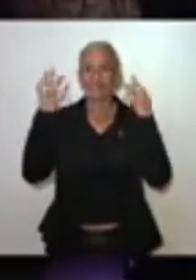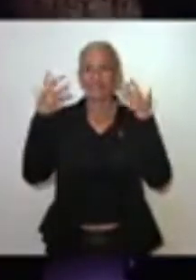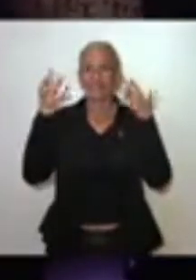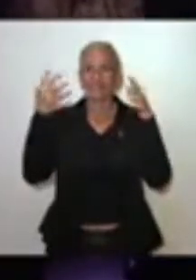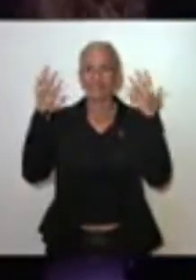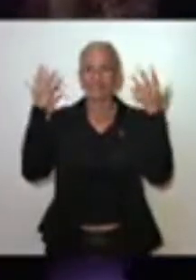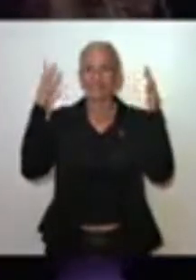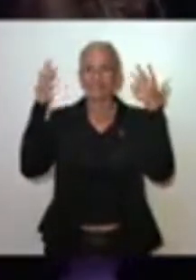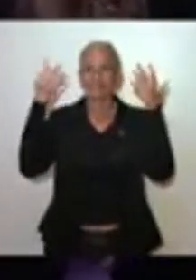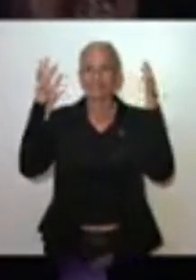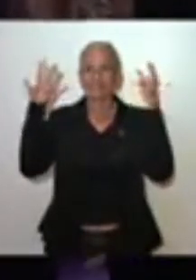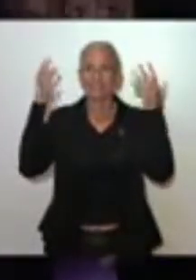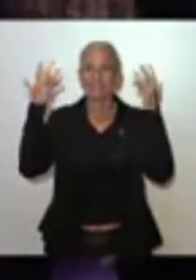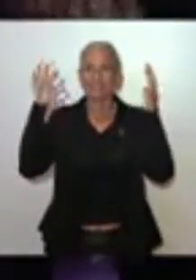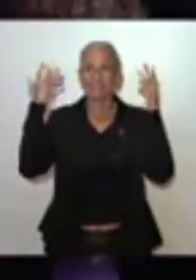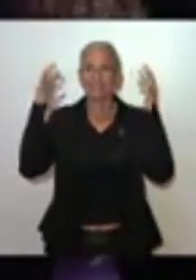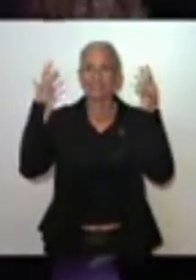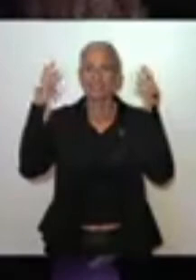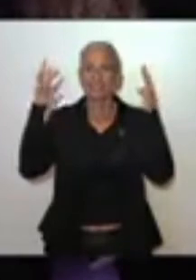e